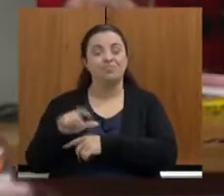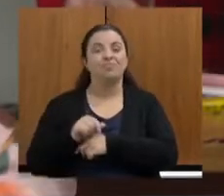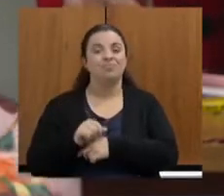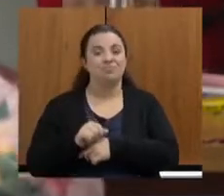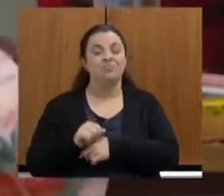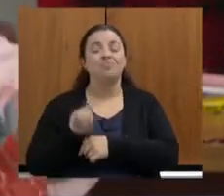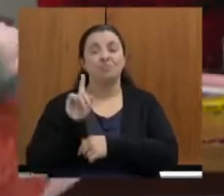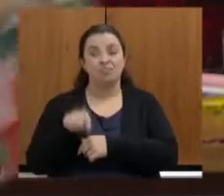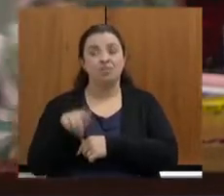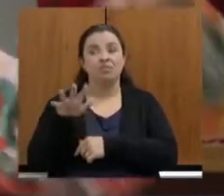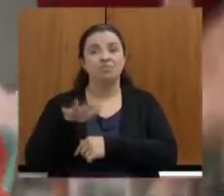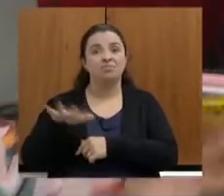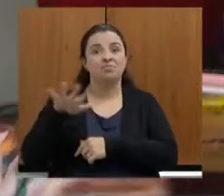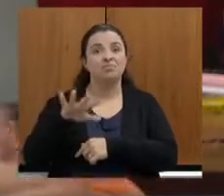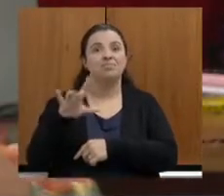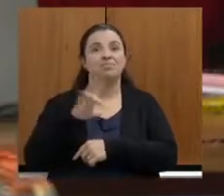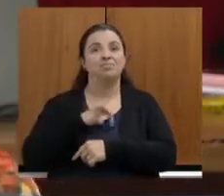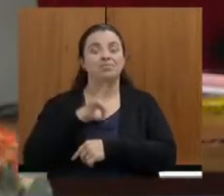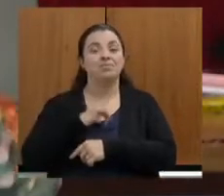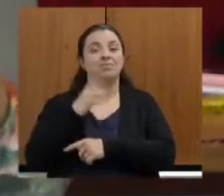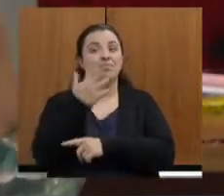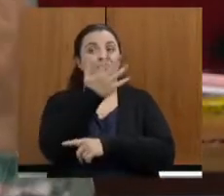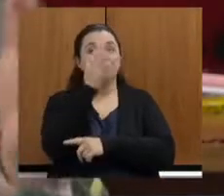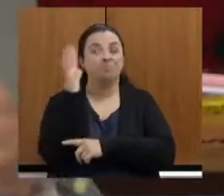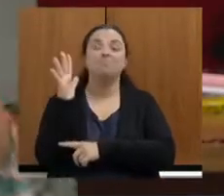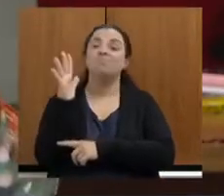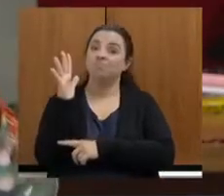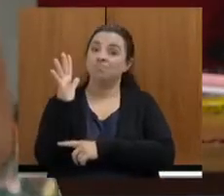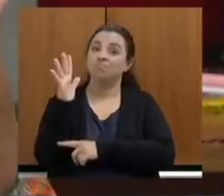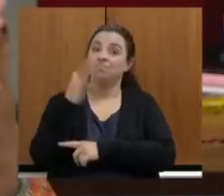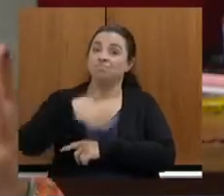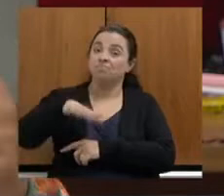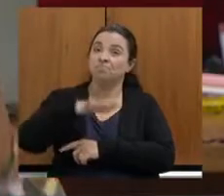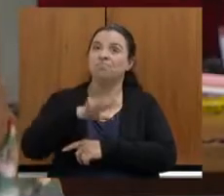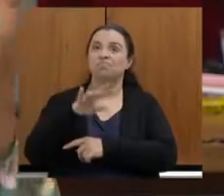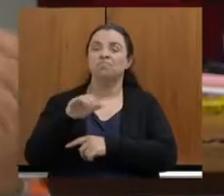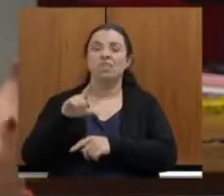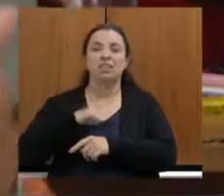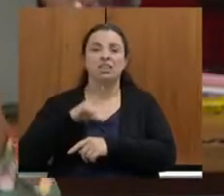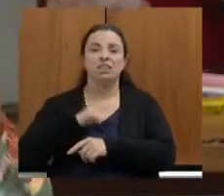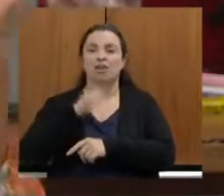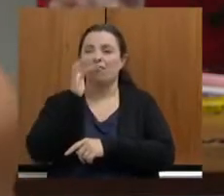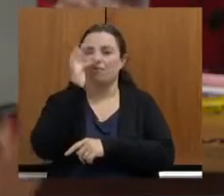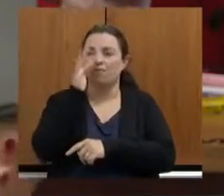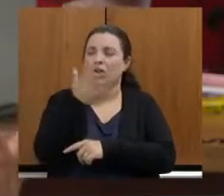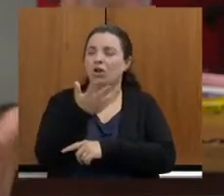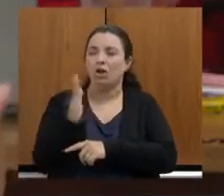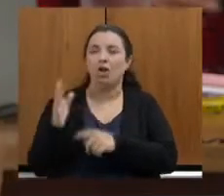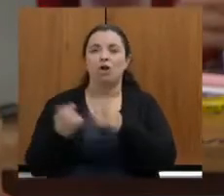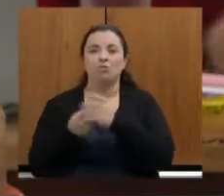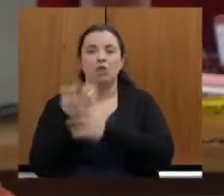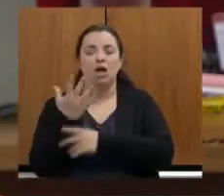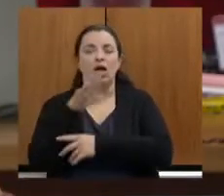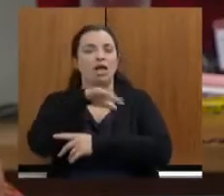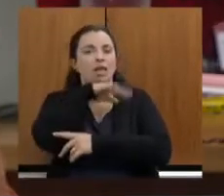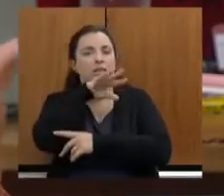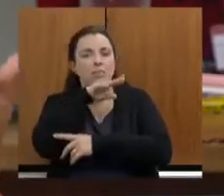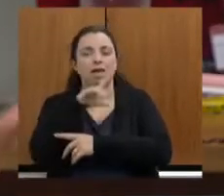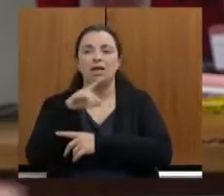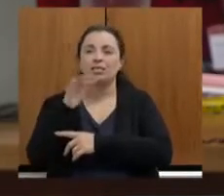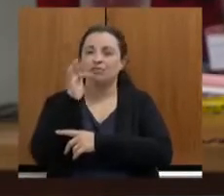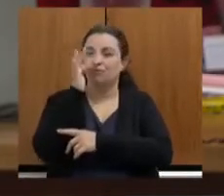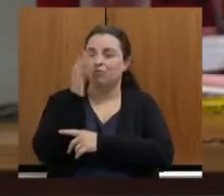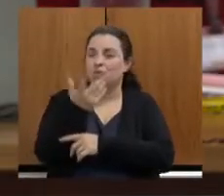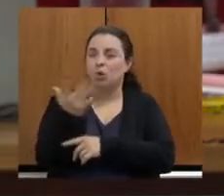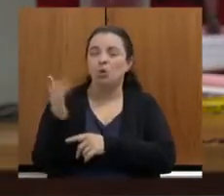da nossa que tem o nosso meio ambiente a fauna Flora né os animais as flores as